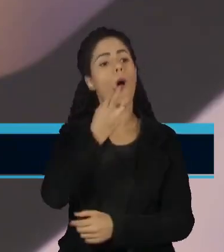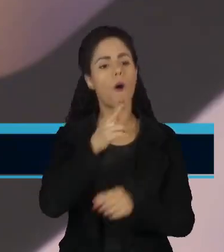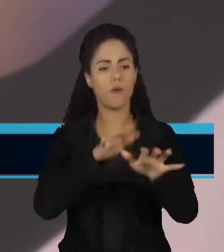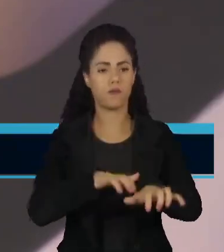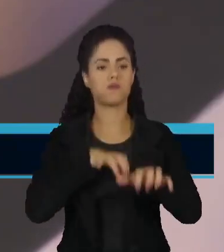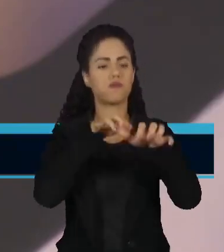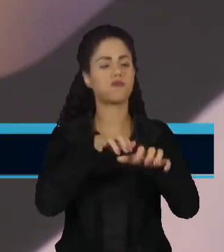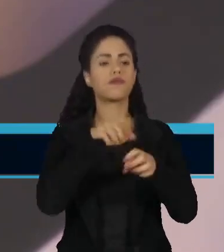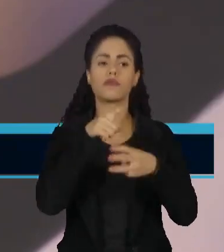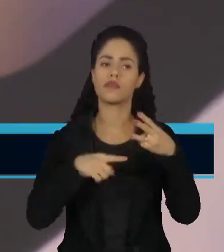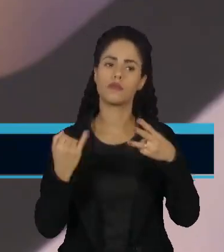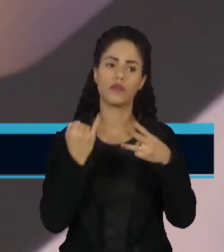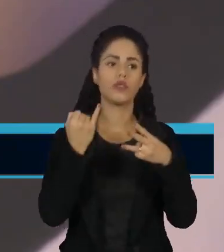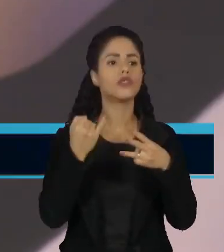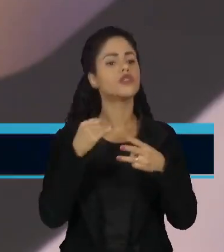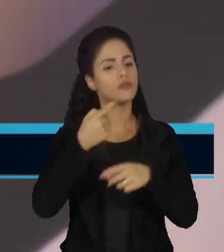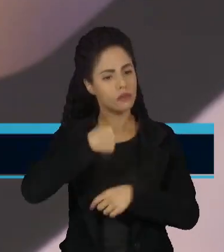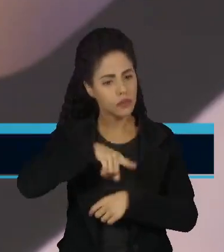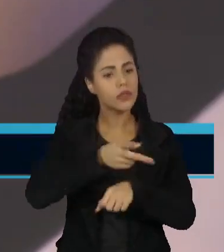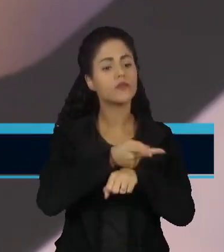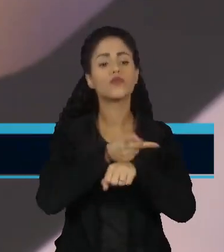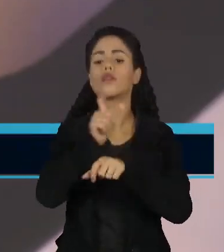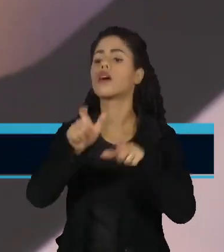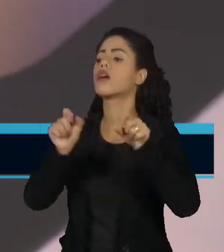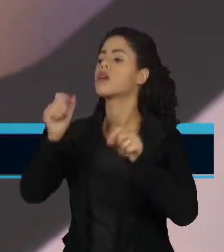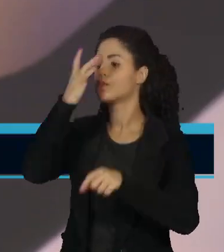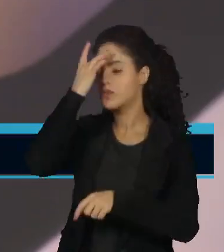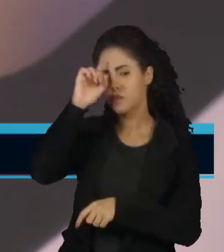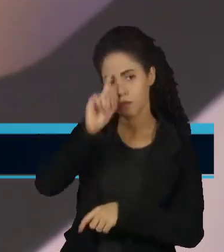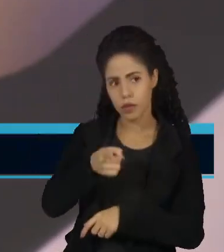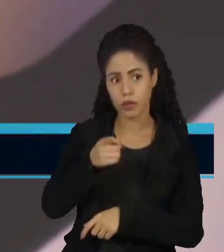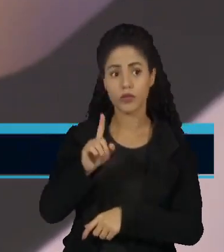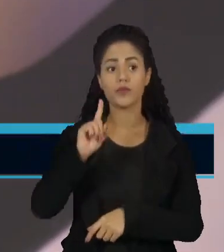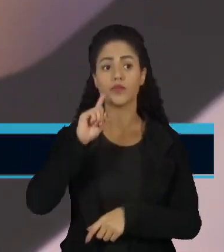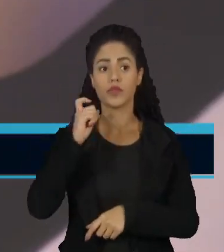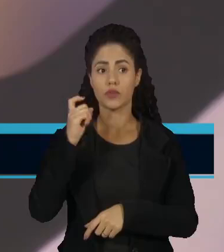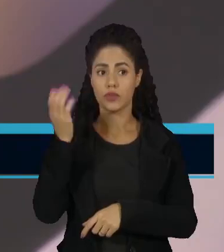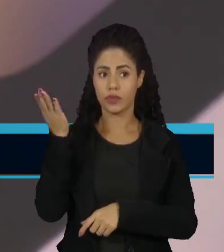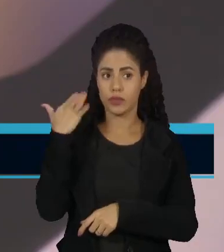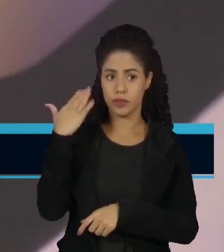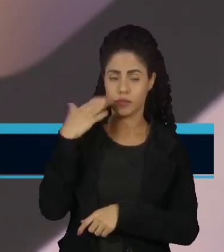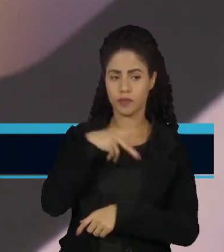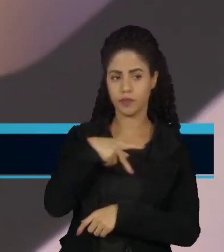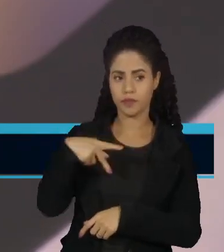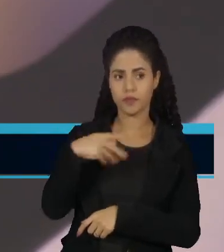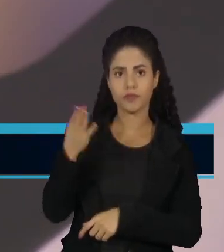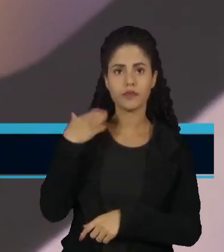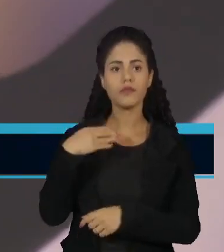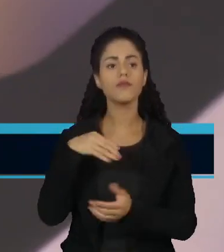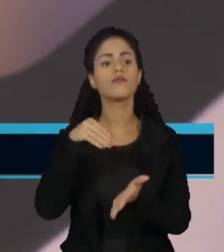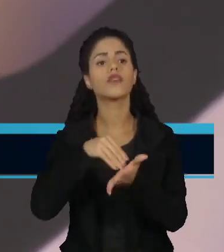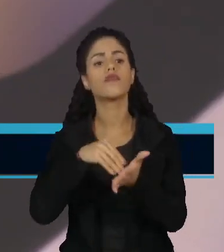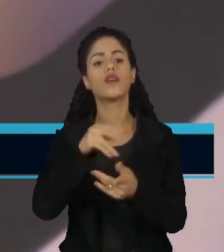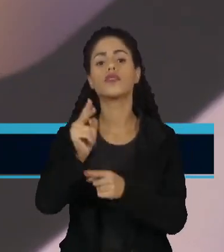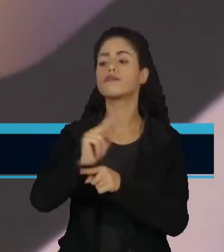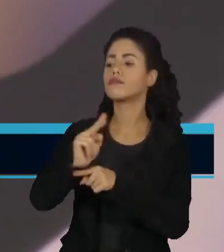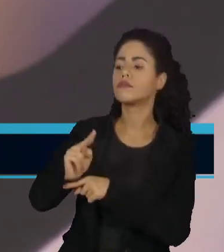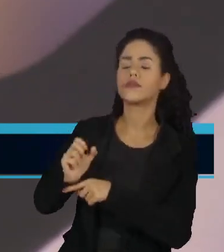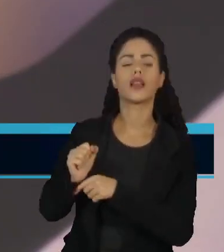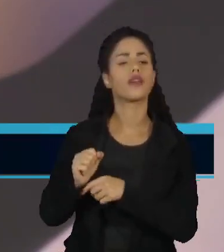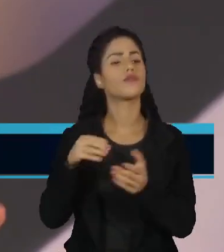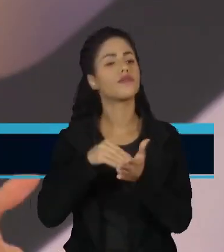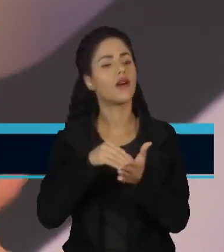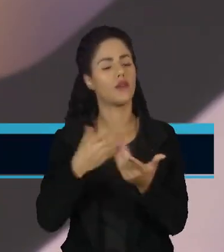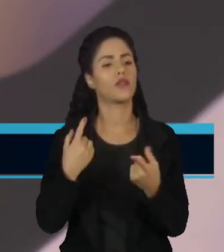muito importante. Isso já é uma mudança em relação ao governo do ex-presidente Jair Bolsonaro. Mas falta braço, falta fiscalização, não